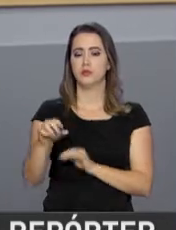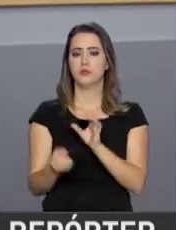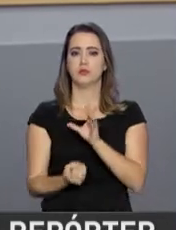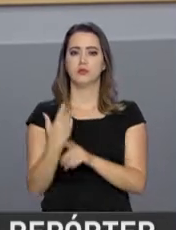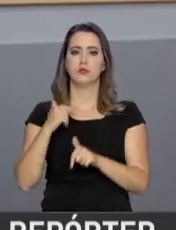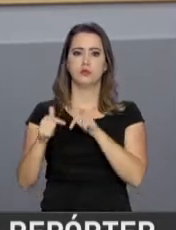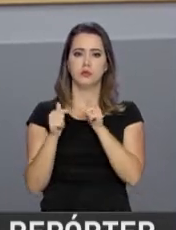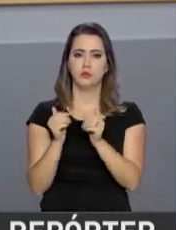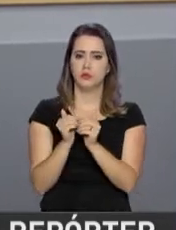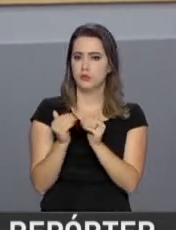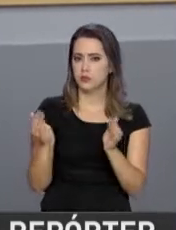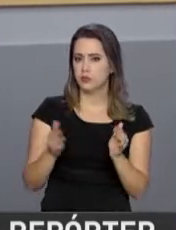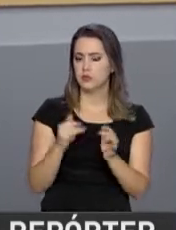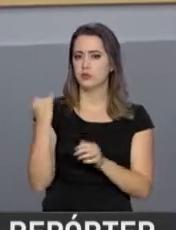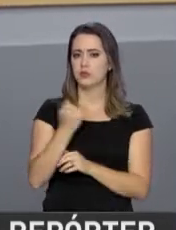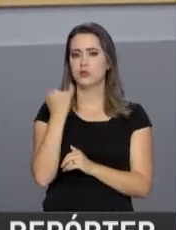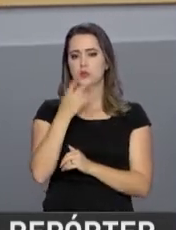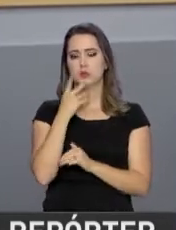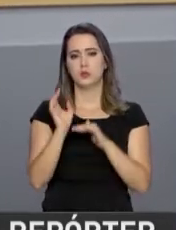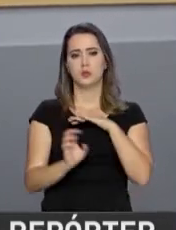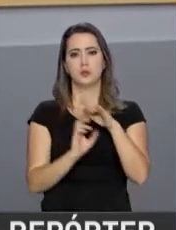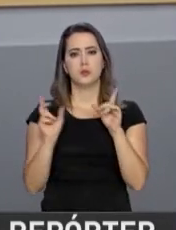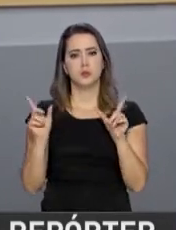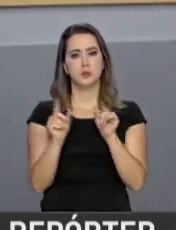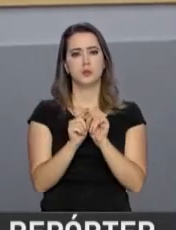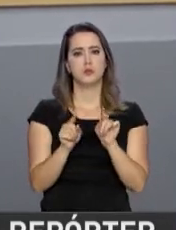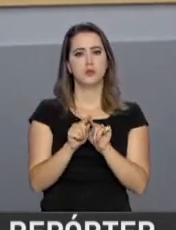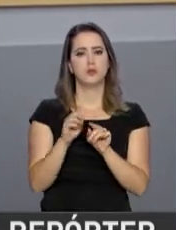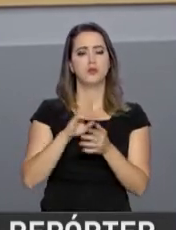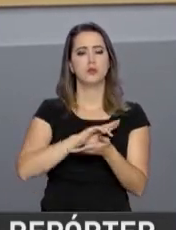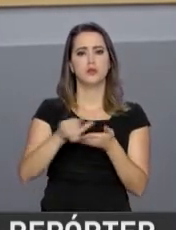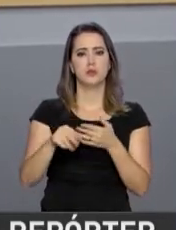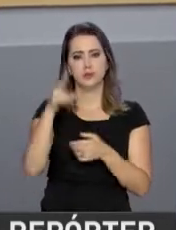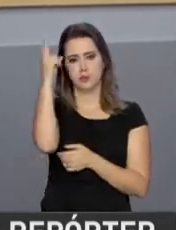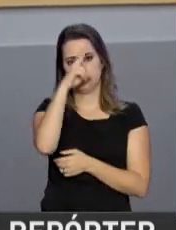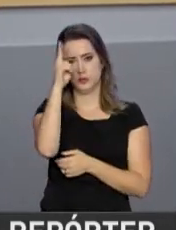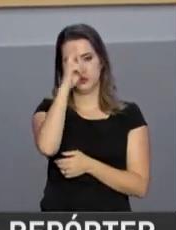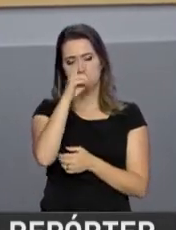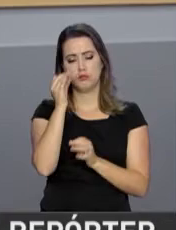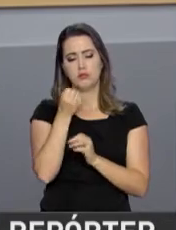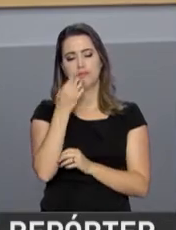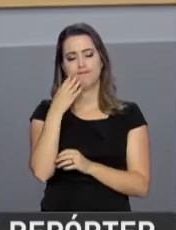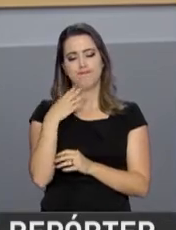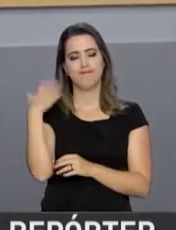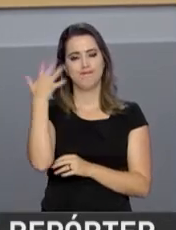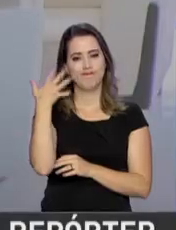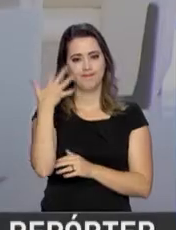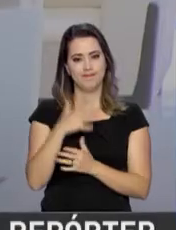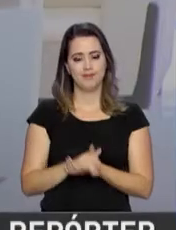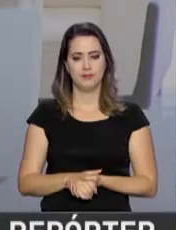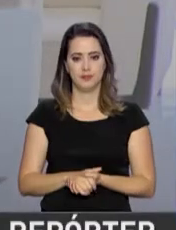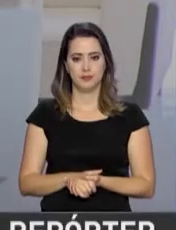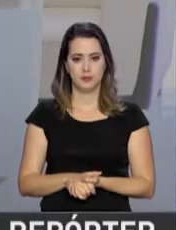emprego foram abertas com destaque para os pequenos negócios que têm muitas histórias de sucesso para contar